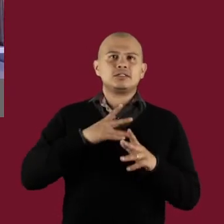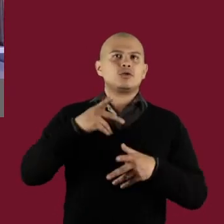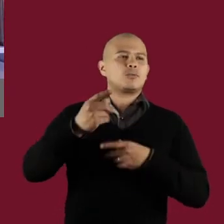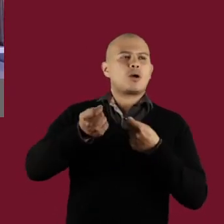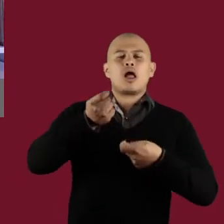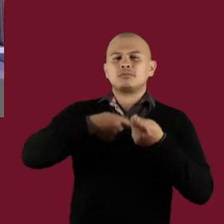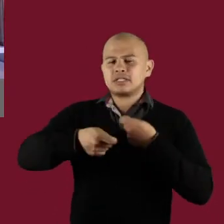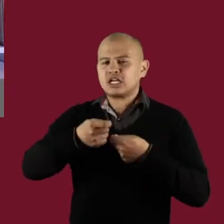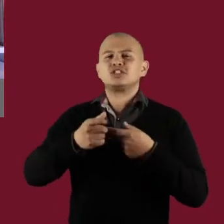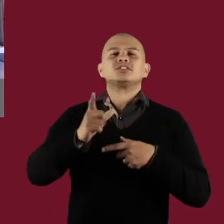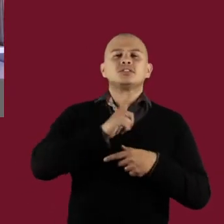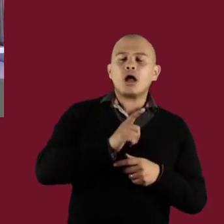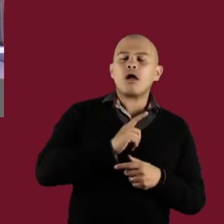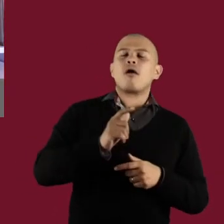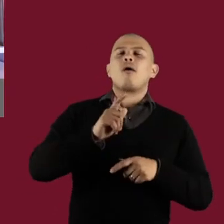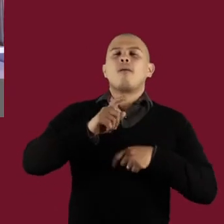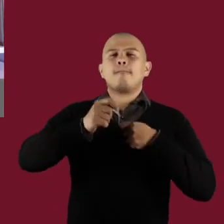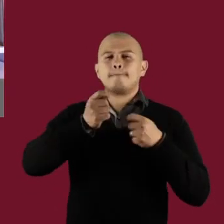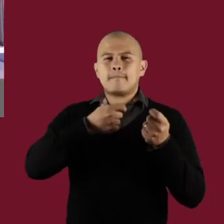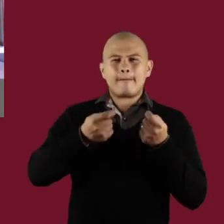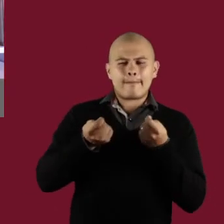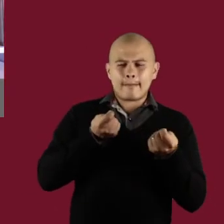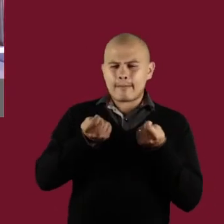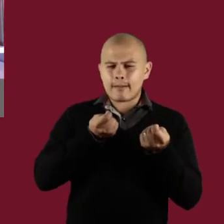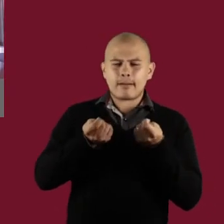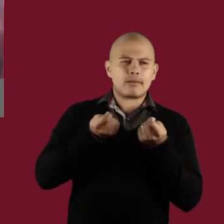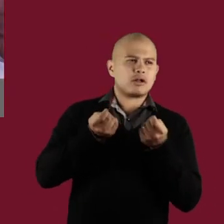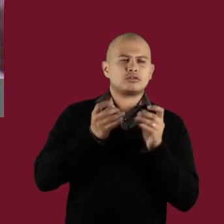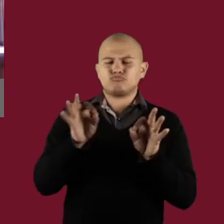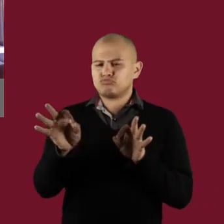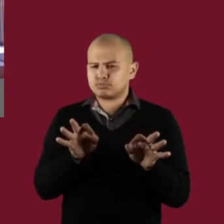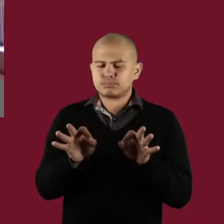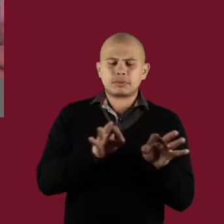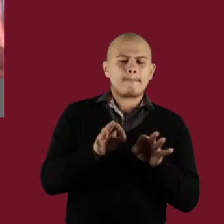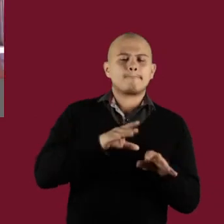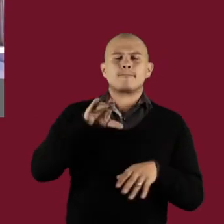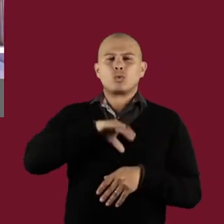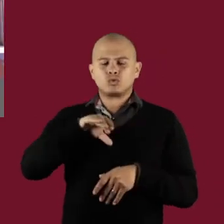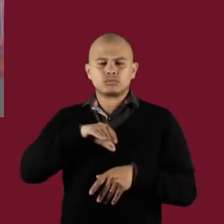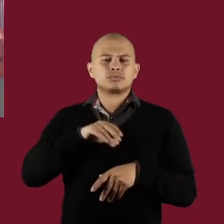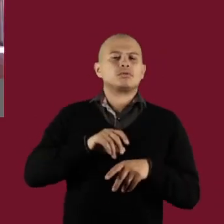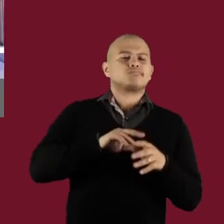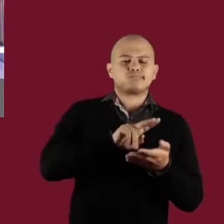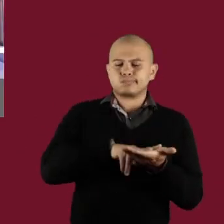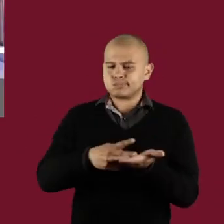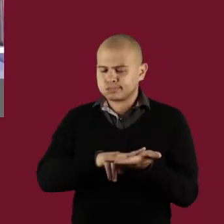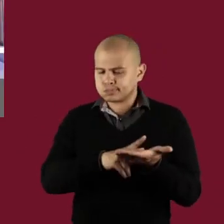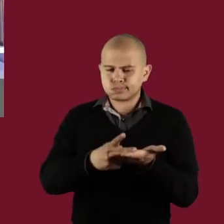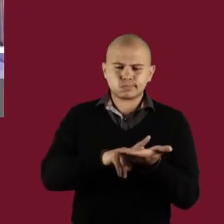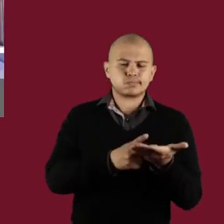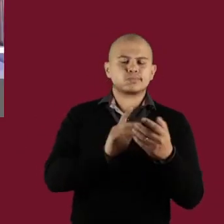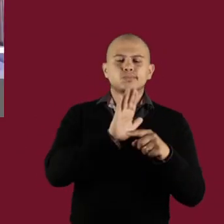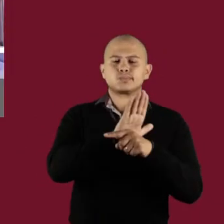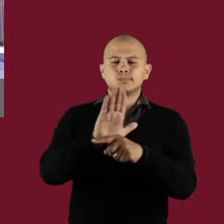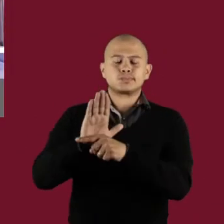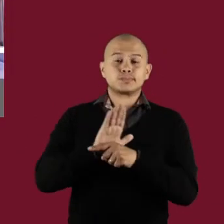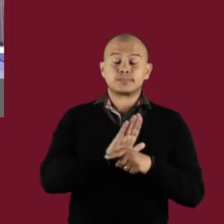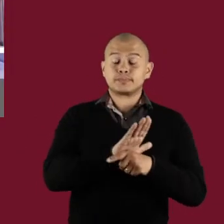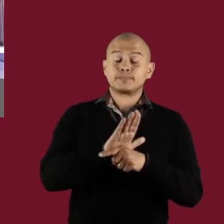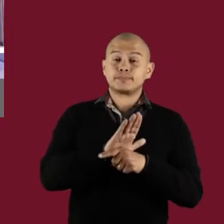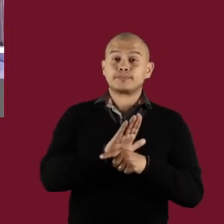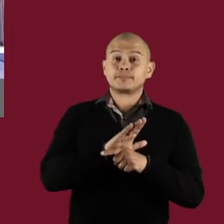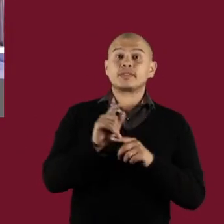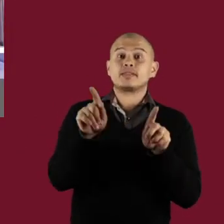administrativos, dos administradores, dos governadores de então. Portanto, ele traduzia os discursos